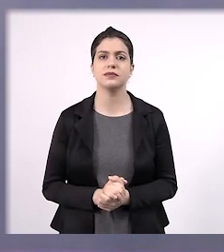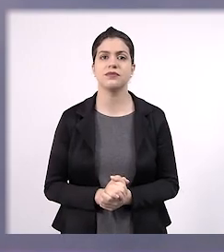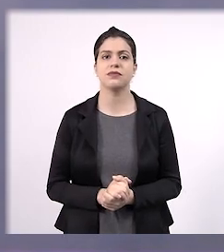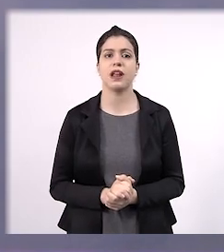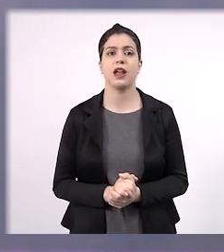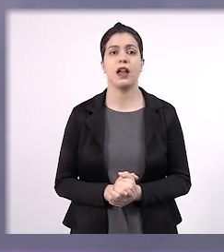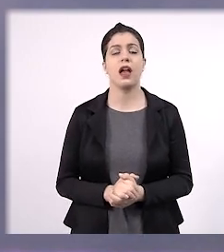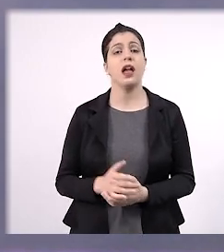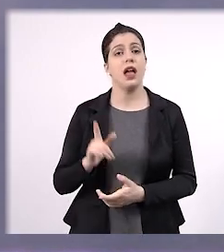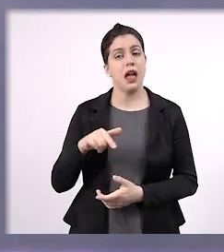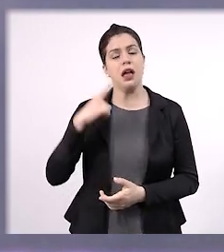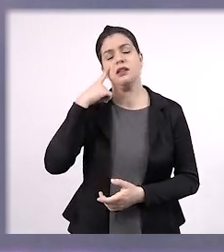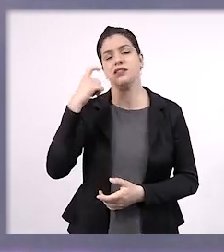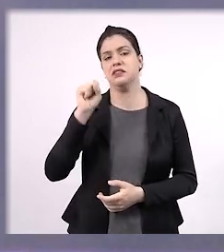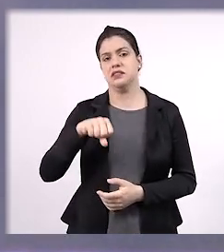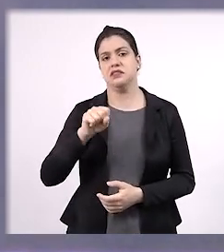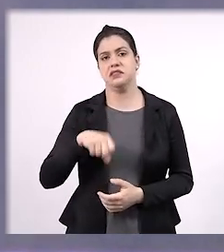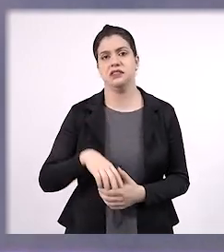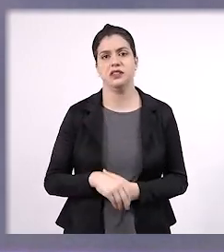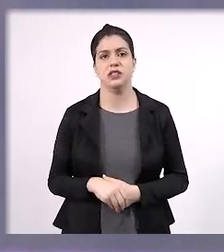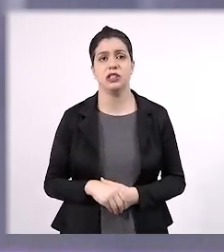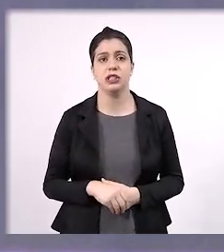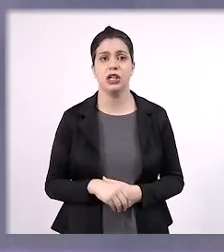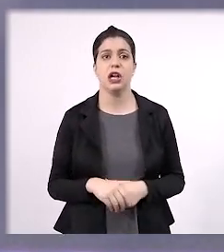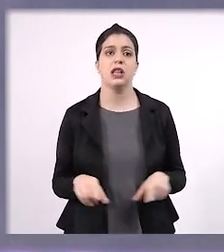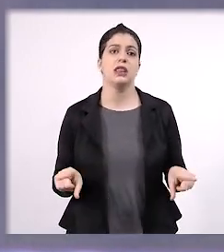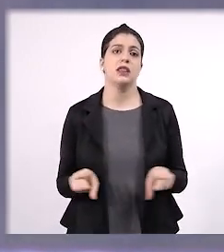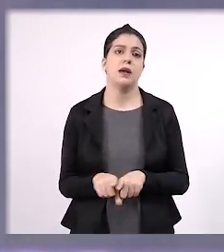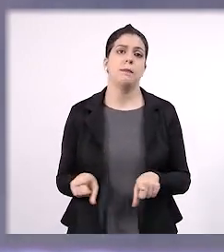muito interessante, sim. E fomenta,